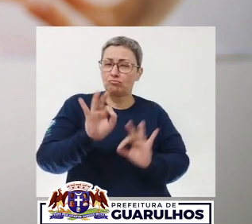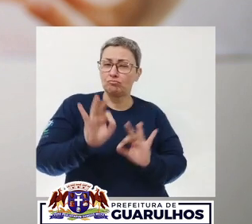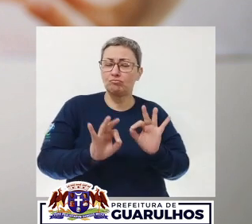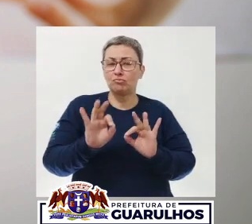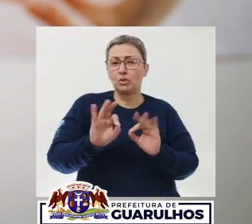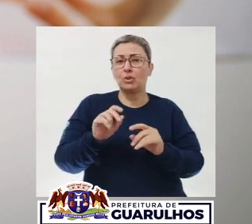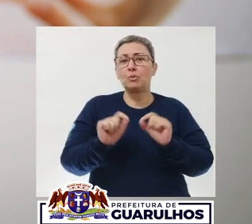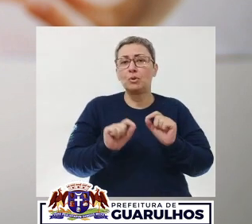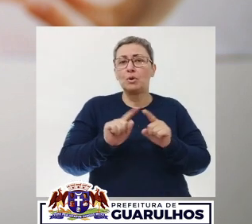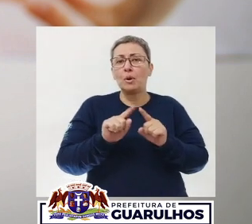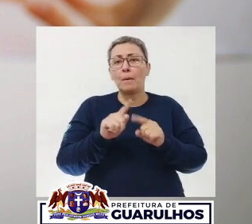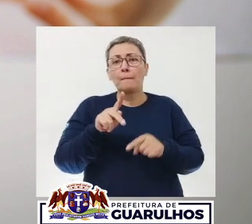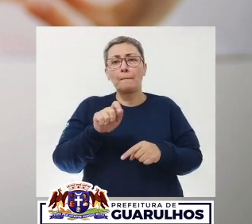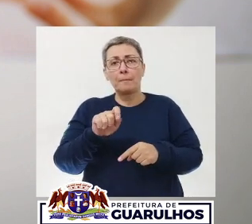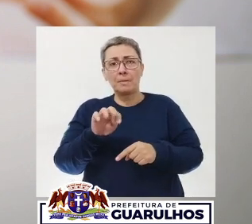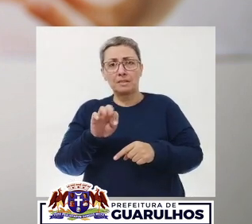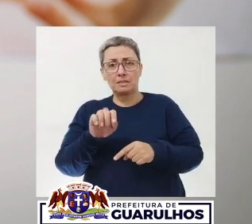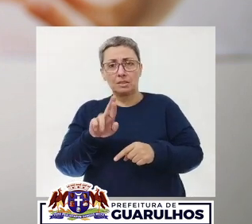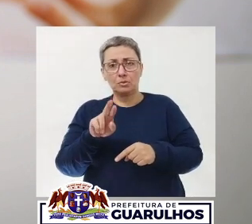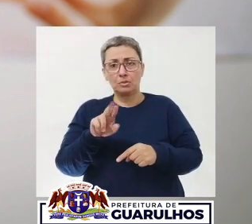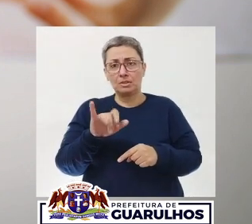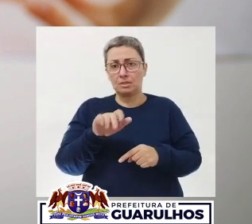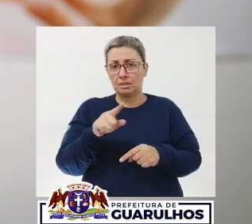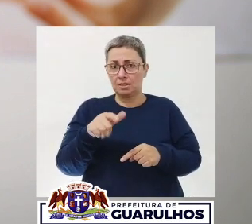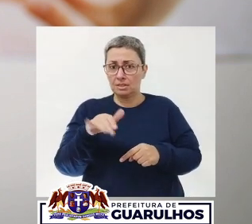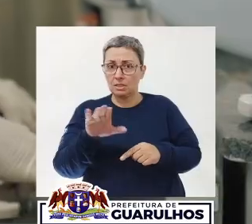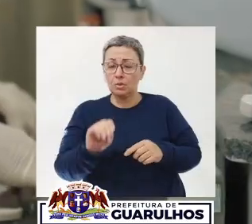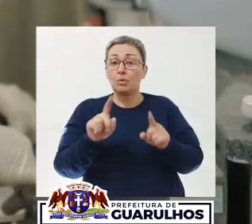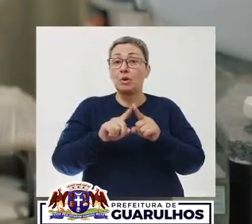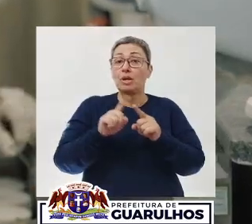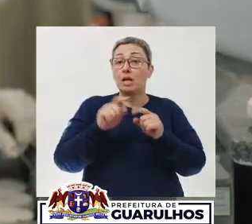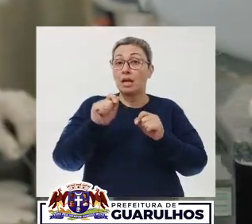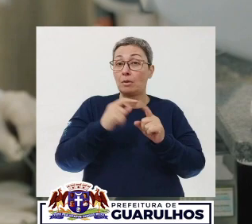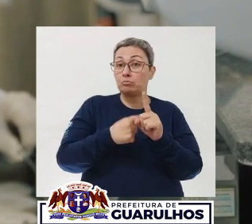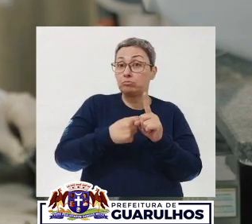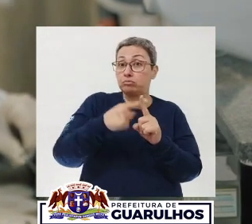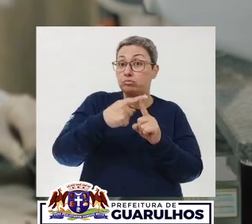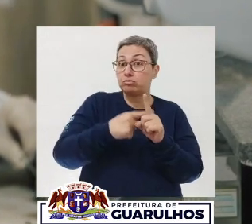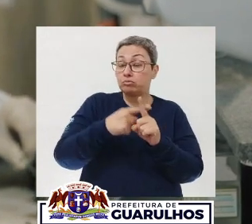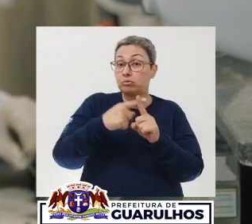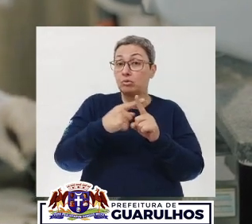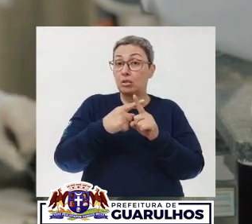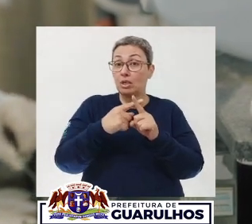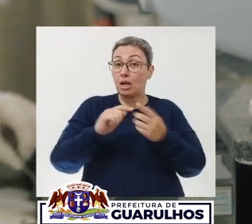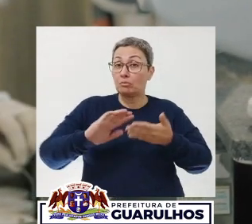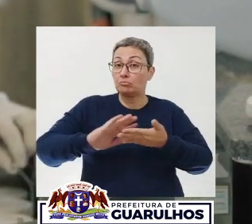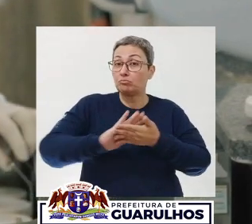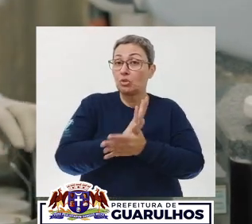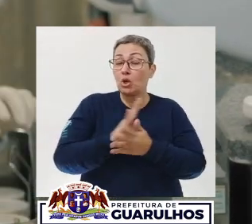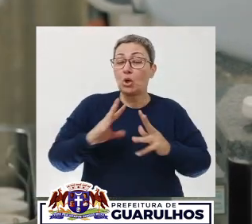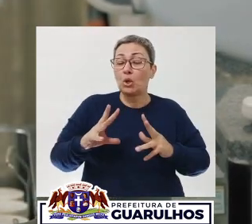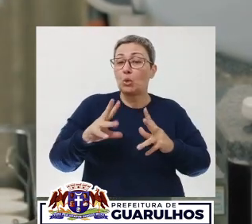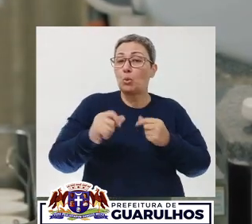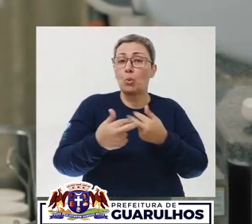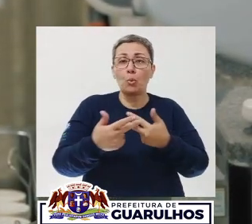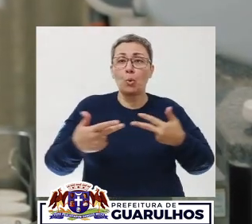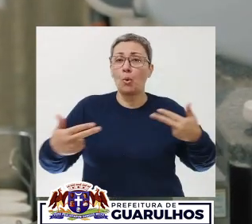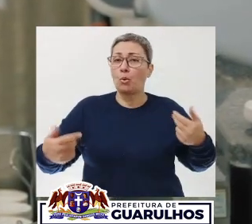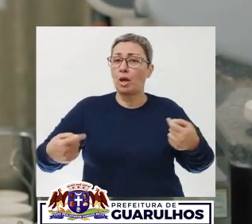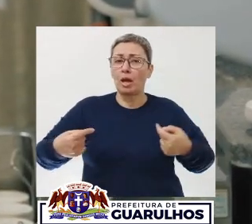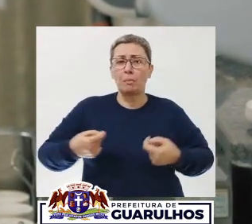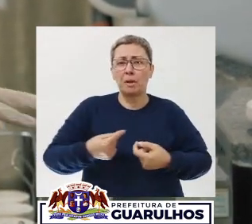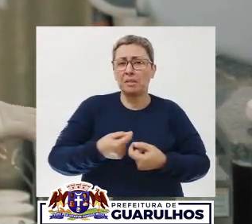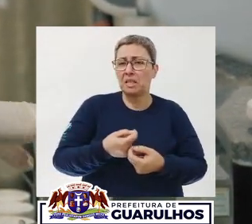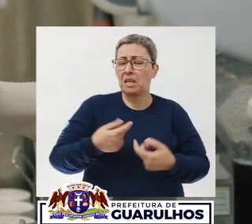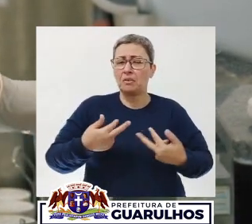por um processo que chamamos de pasteurização, que é um processo térmico que inativa 100% de